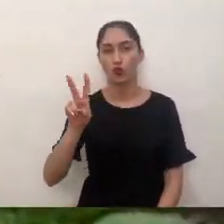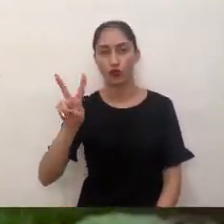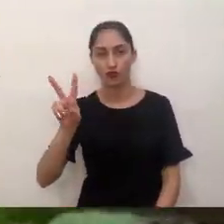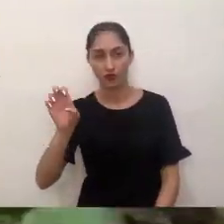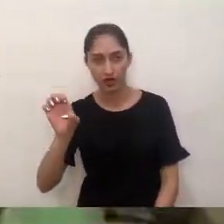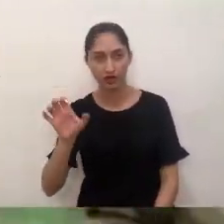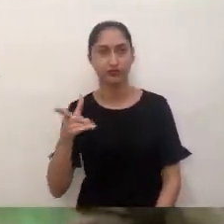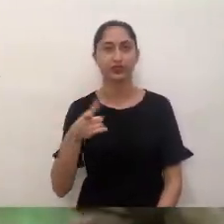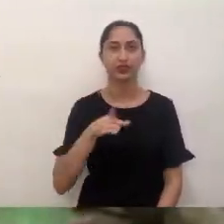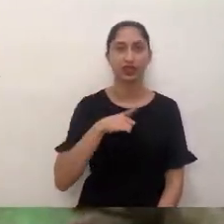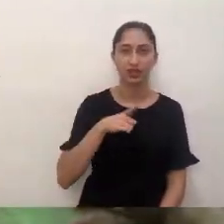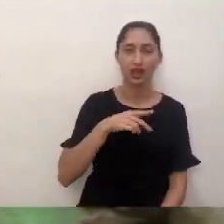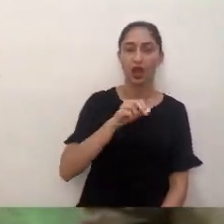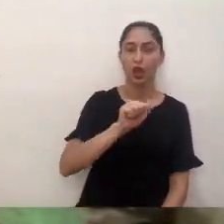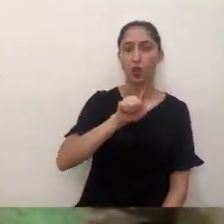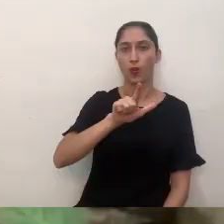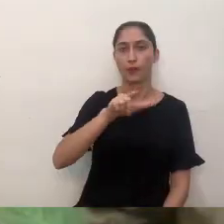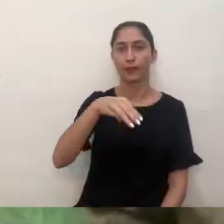parmeirão,